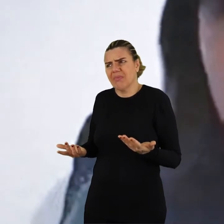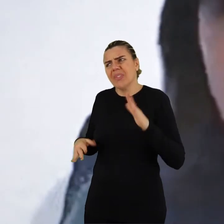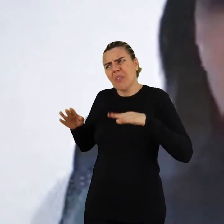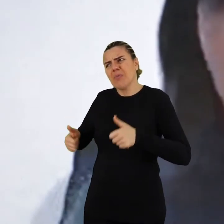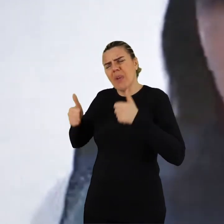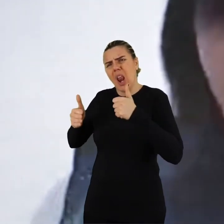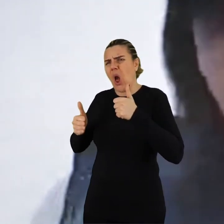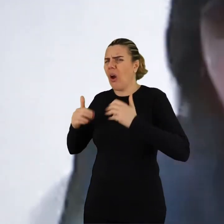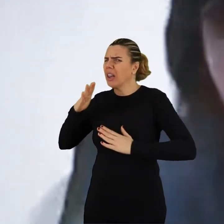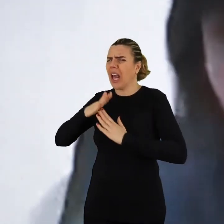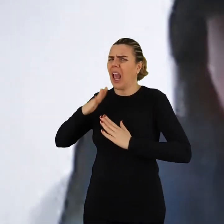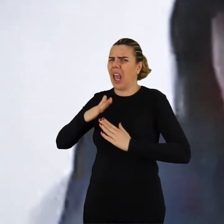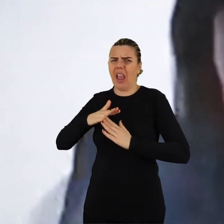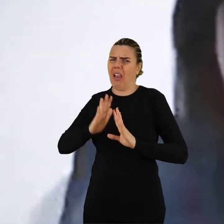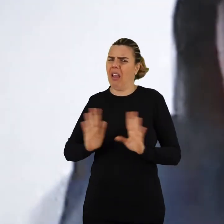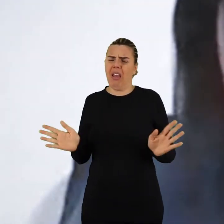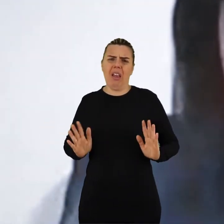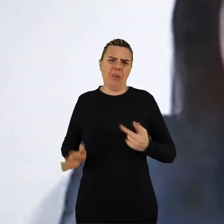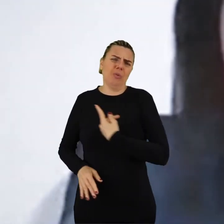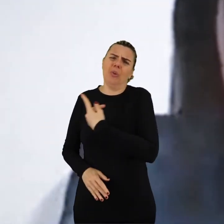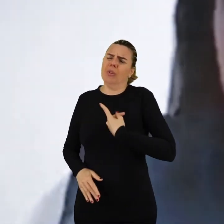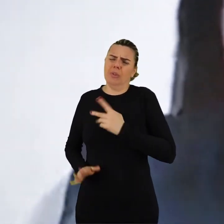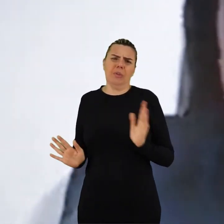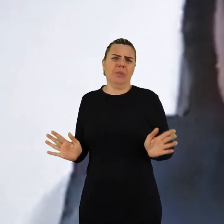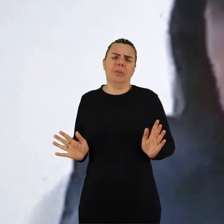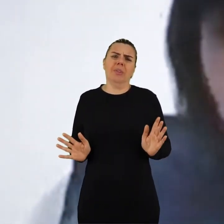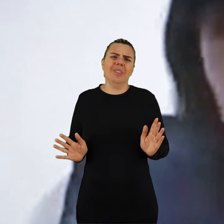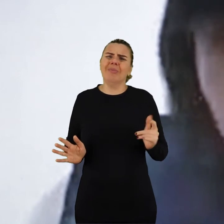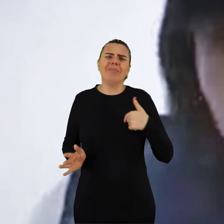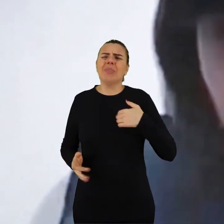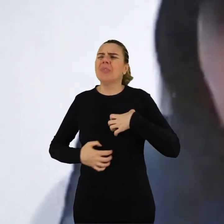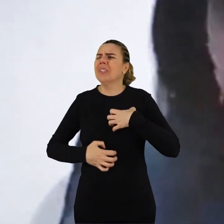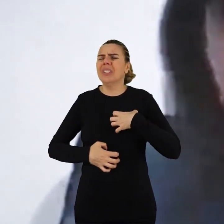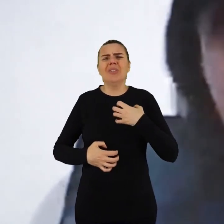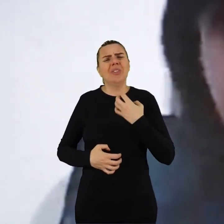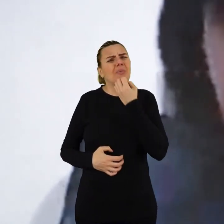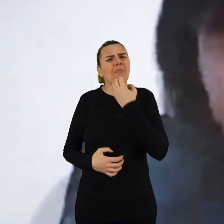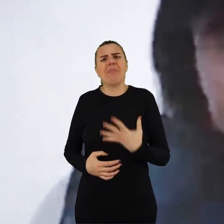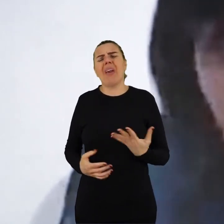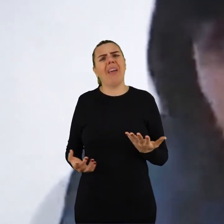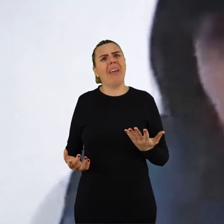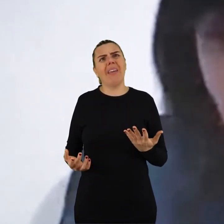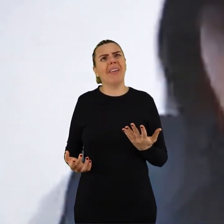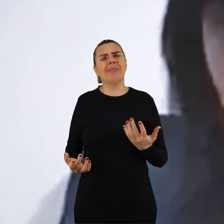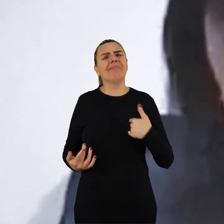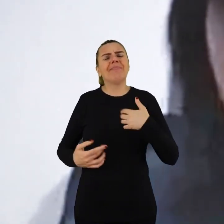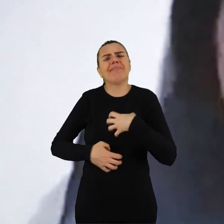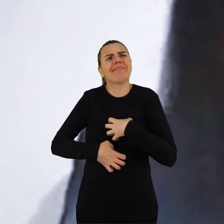fosse melhor a gente dar um tempo, sabe? Porque eu não estava me sentindo mais tão